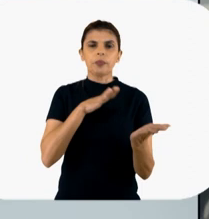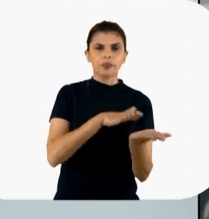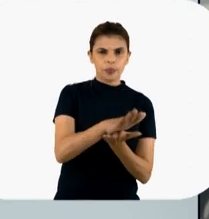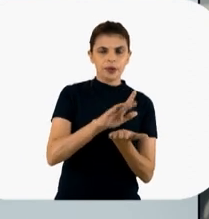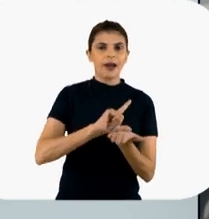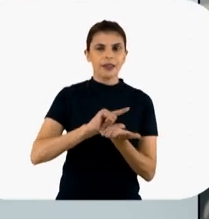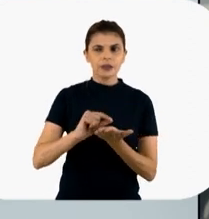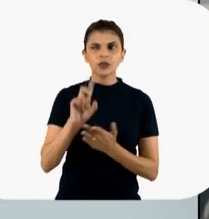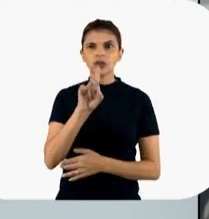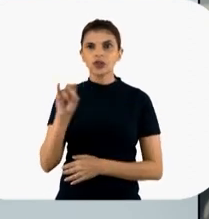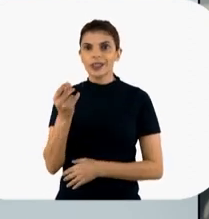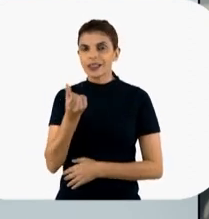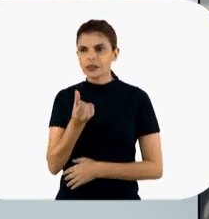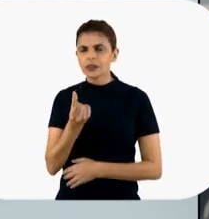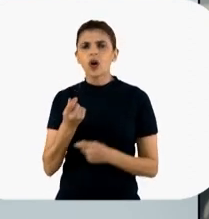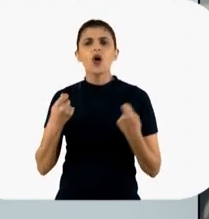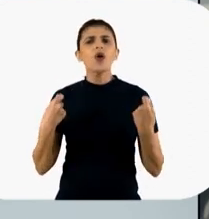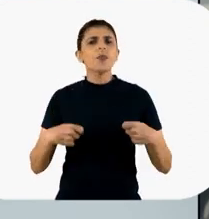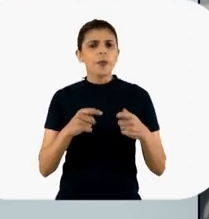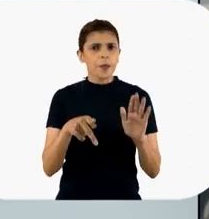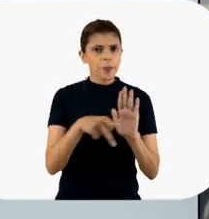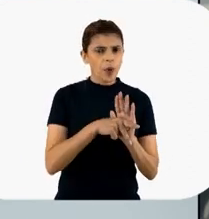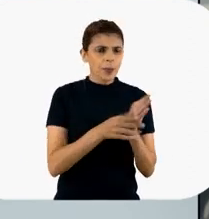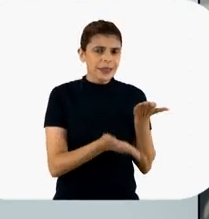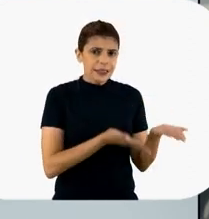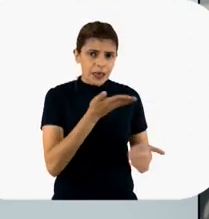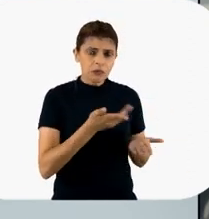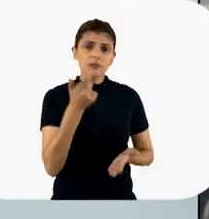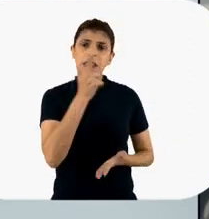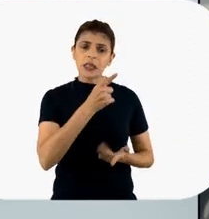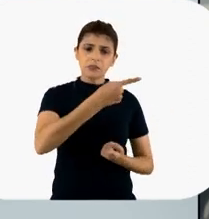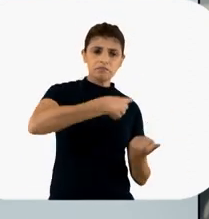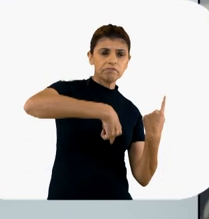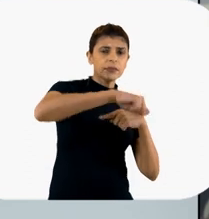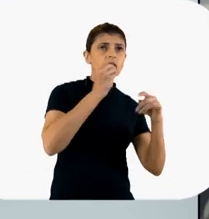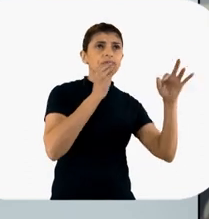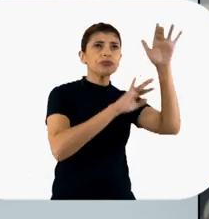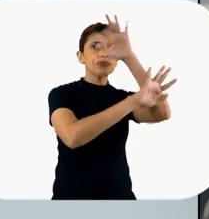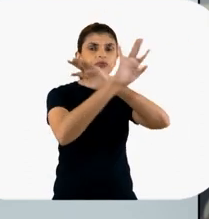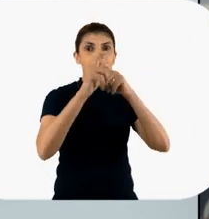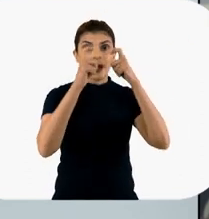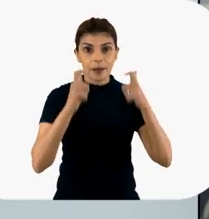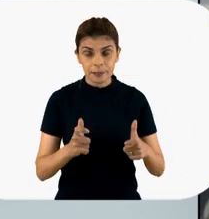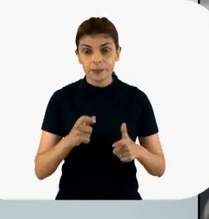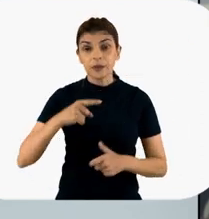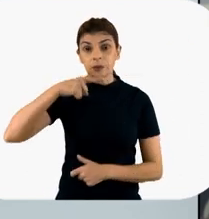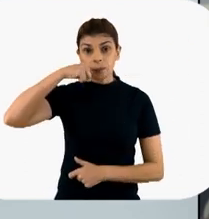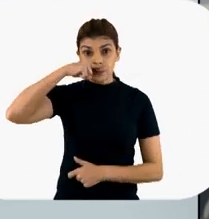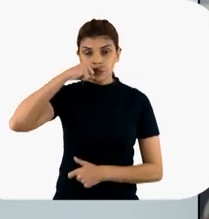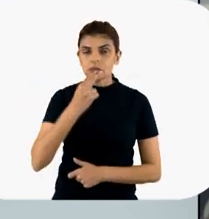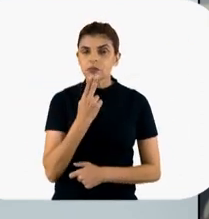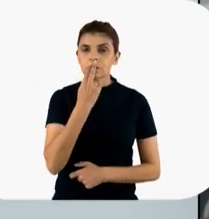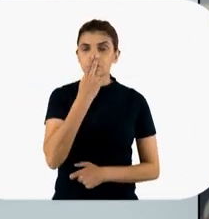foi publicado, acho que no dia 6, que mostrou o quanto que cada uma dessas terapias gera de aerossol de fato no ambiente. Então, o catéter